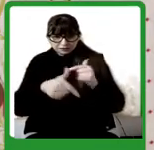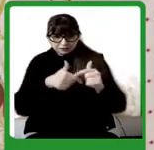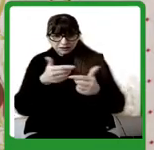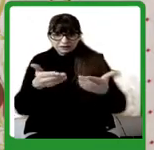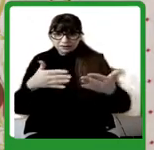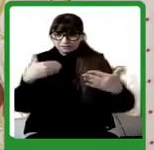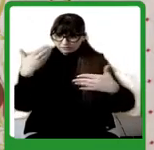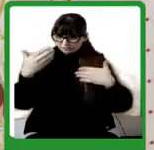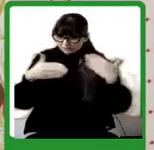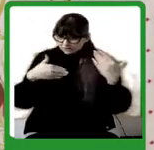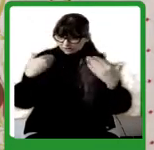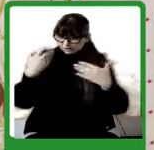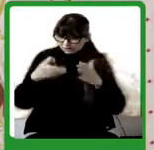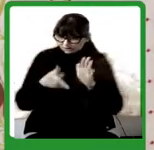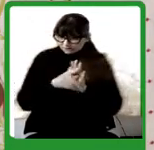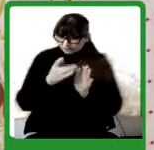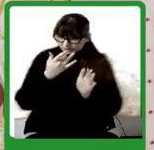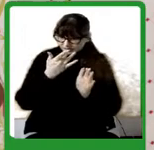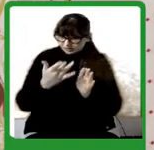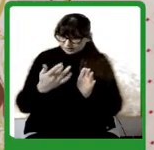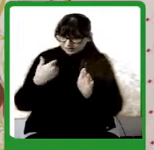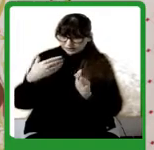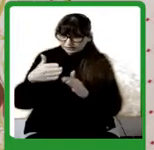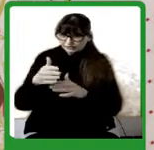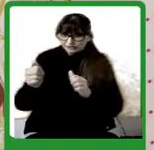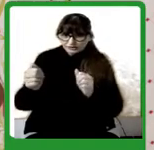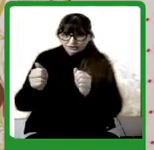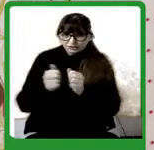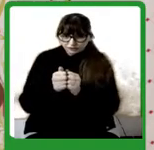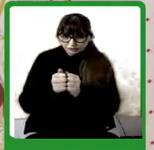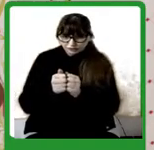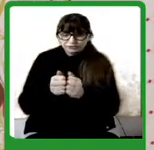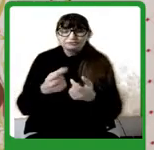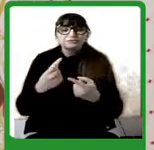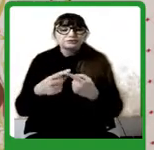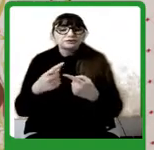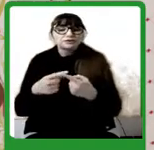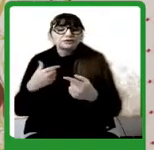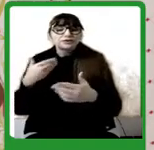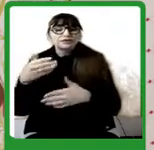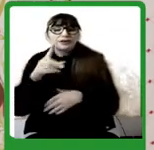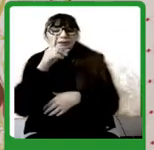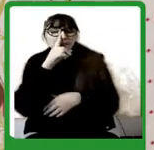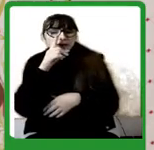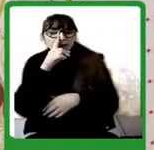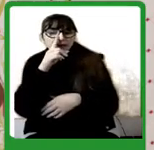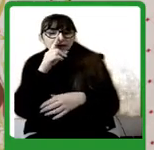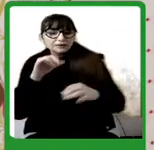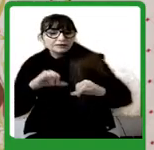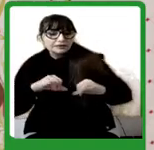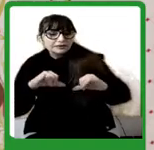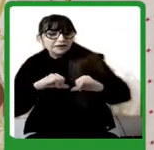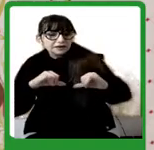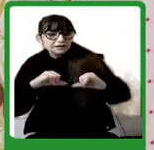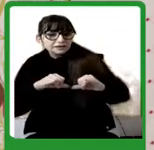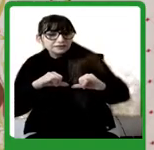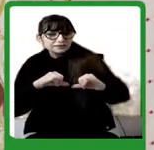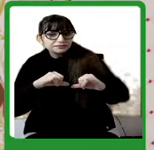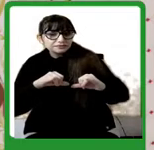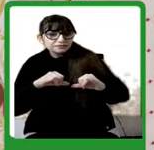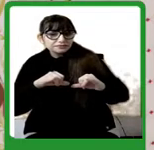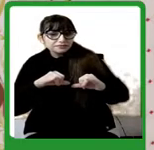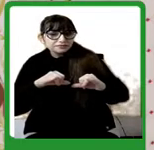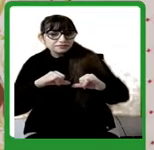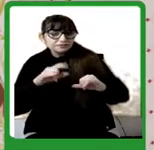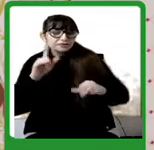volta de tarde, ele vai com vocês que não valem nada. Por que que não leva a mãe dele que sofreu? O Badinho era burro, burro,